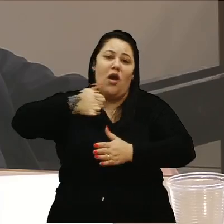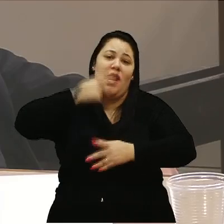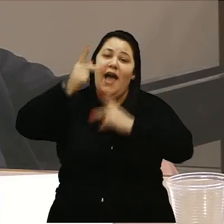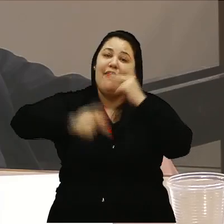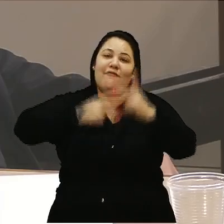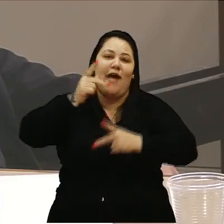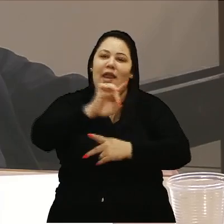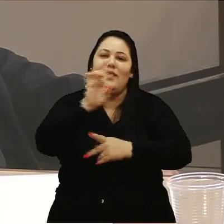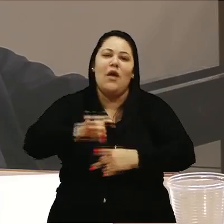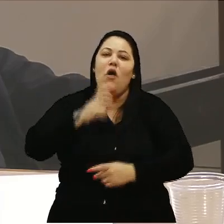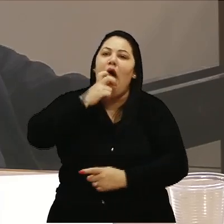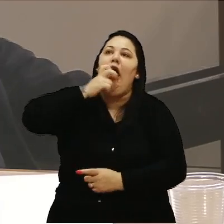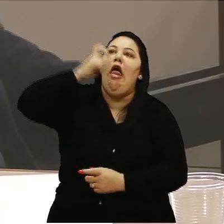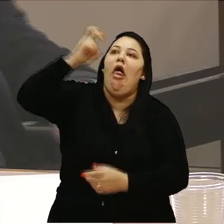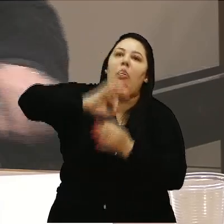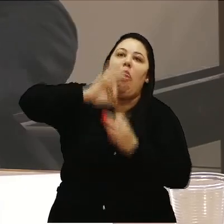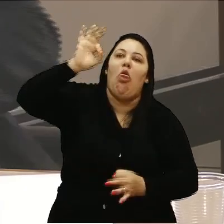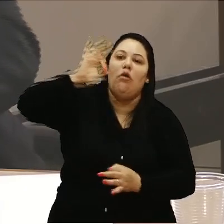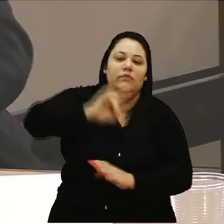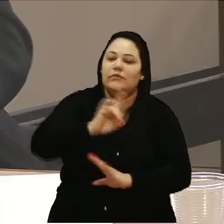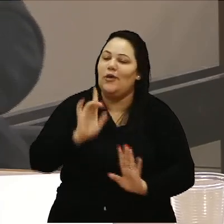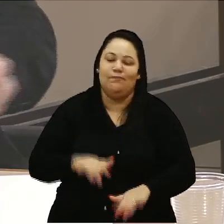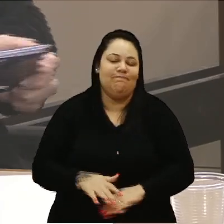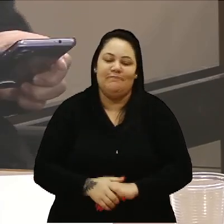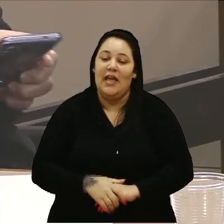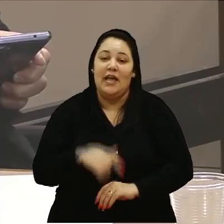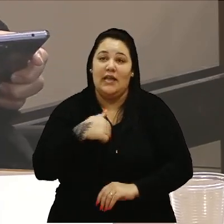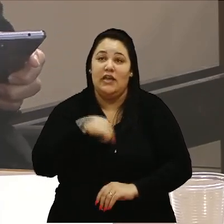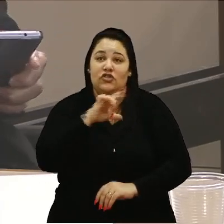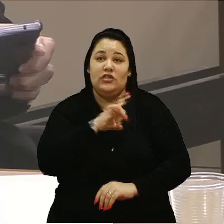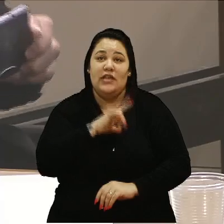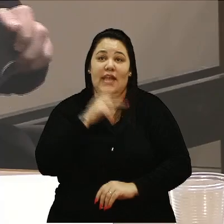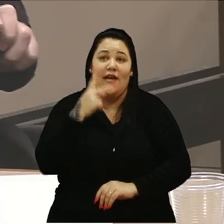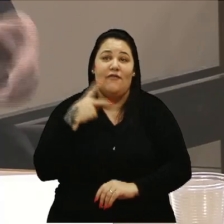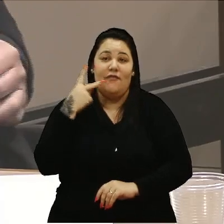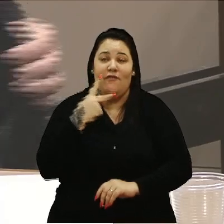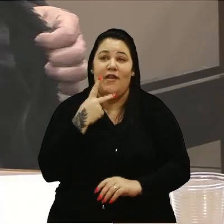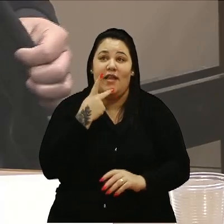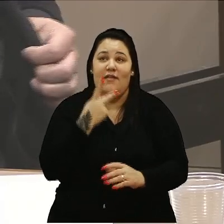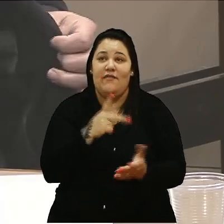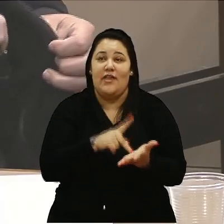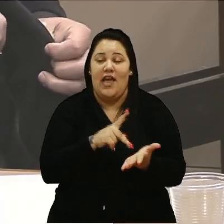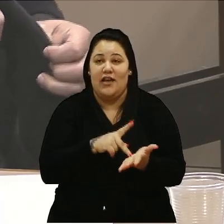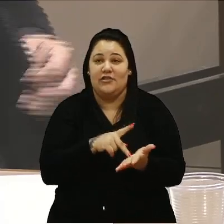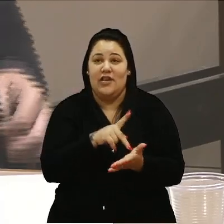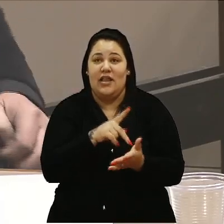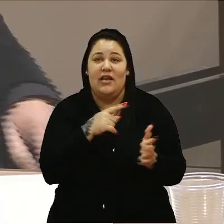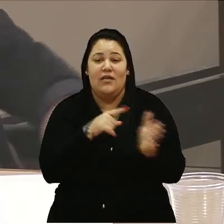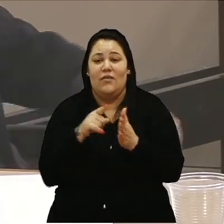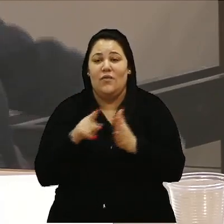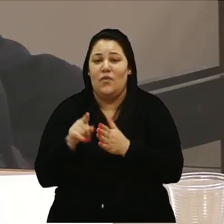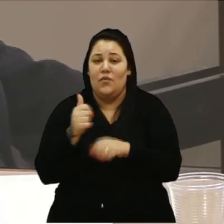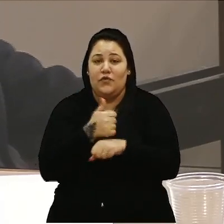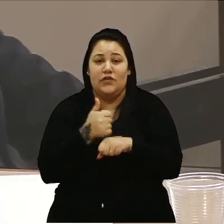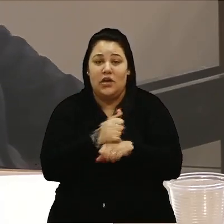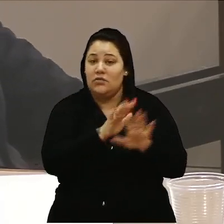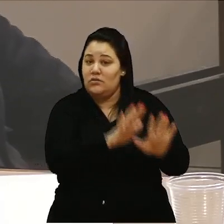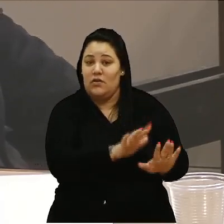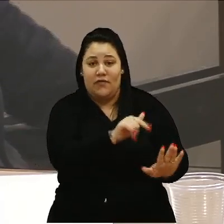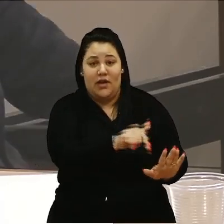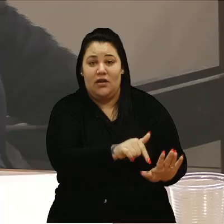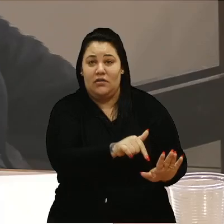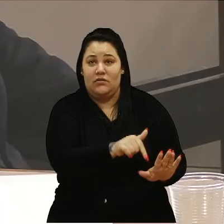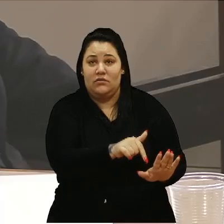voz, não aumenta o tom de voz. Então aqui a gente tem a verdade, e ela questionou sobre quem eram os profissionais, era só ter ficado aqui, todo mundo leu o